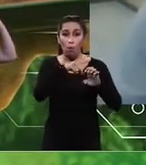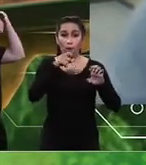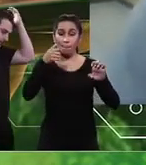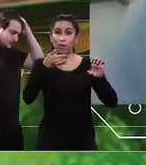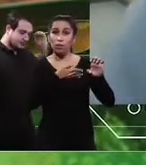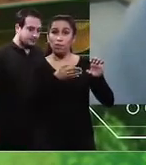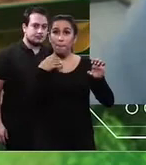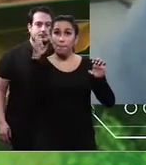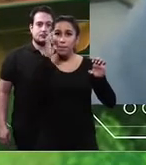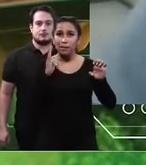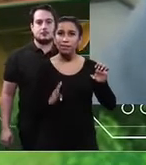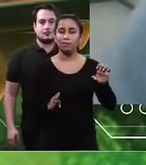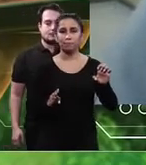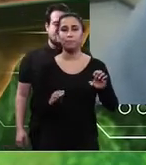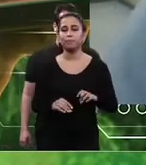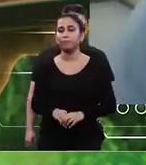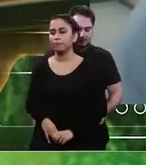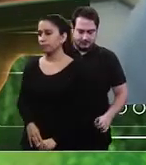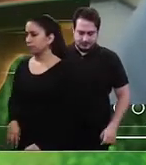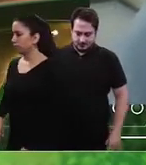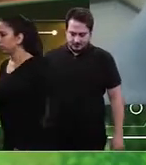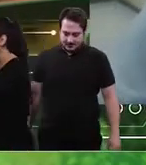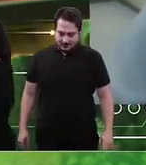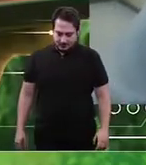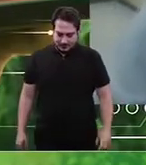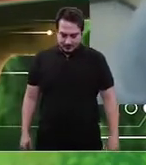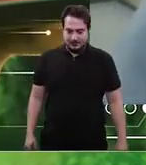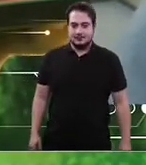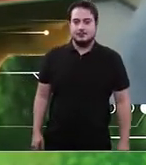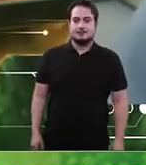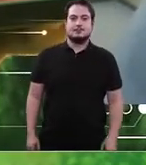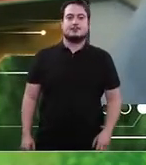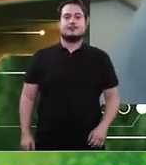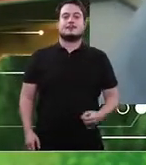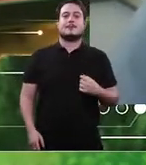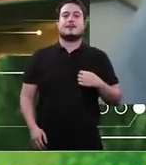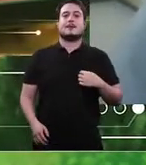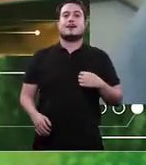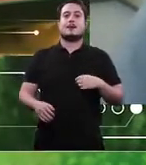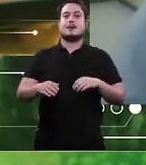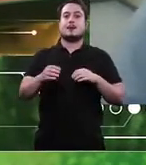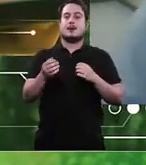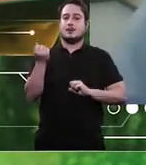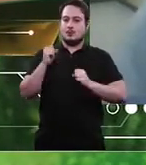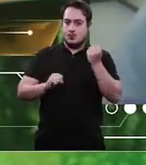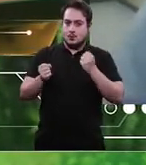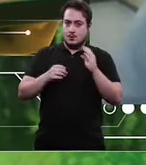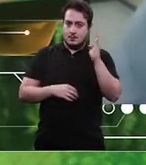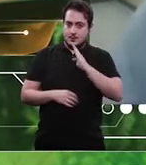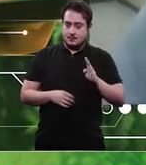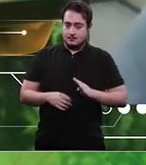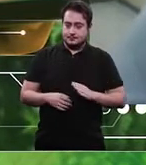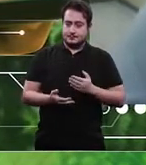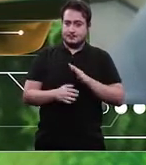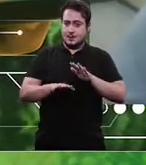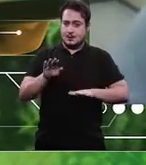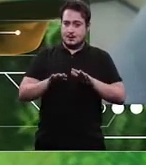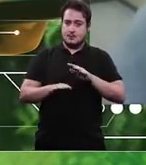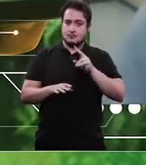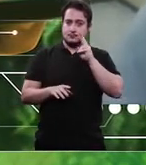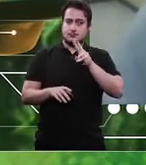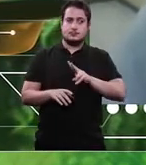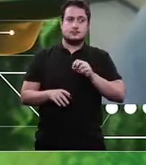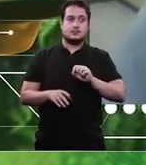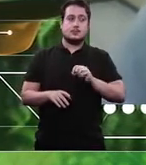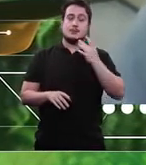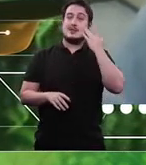nossa pujança no nosso agronegócio, na indústria brasileira, elas veem,